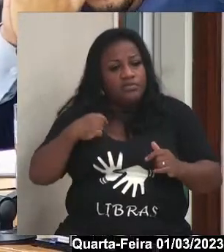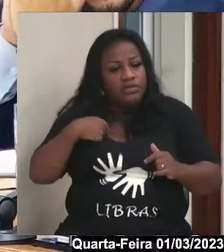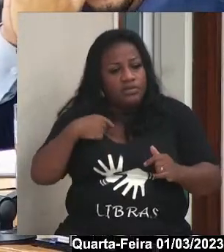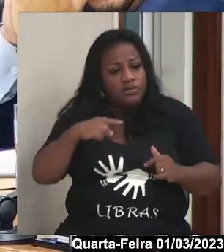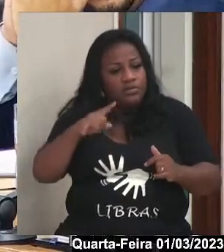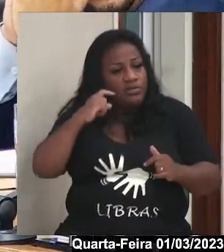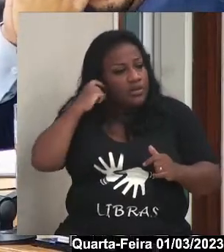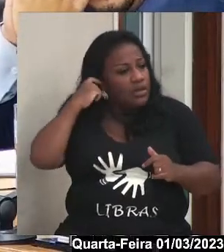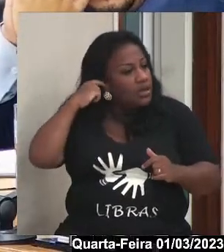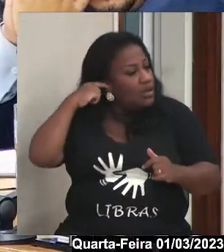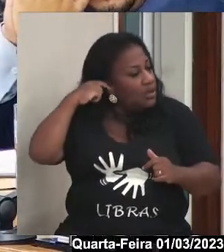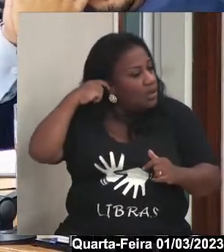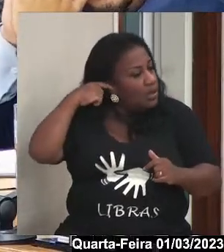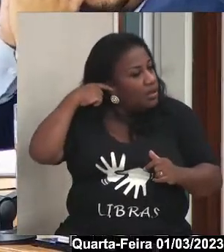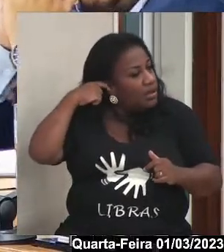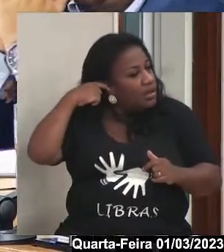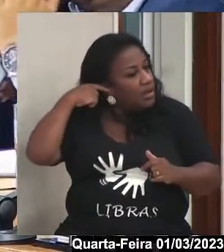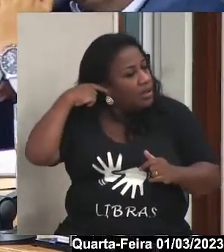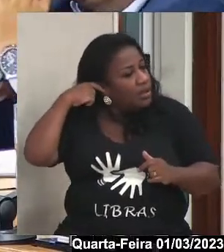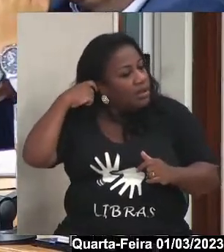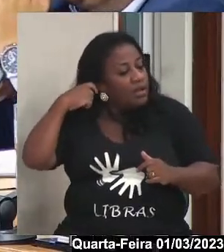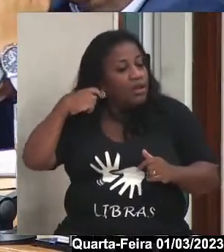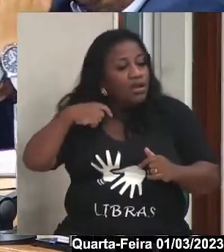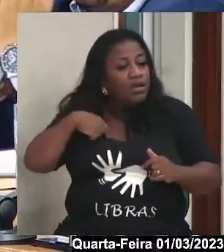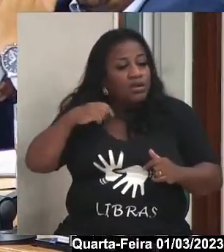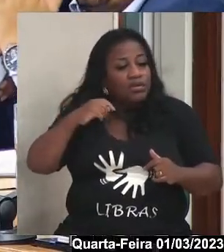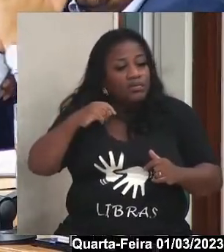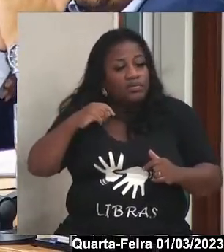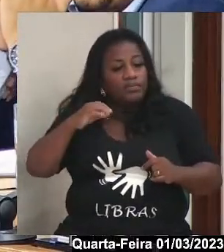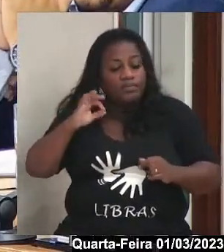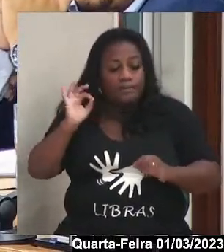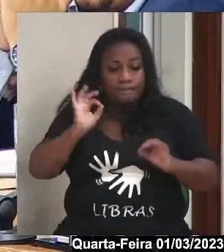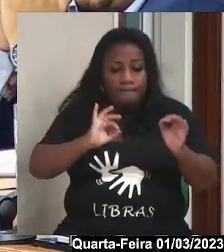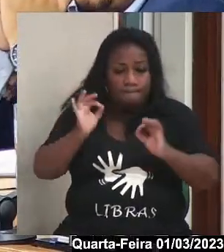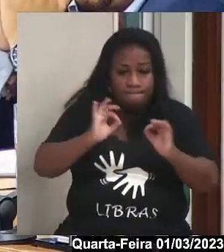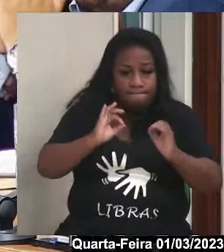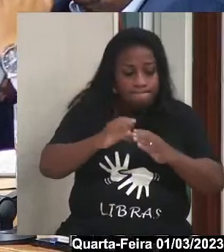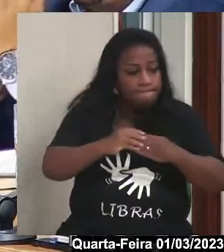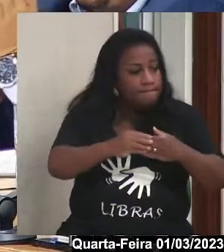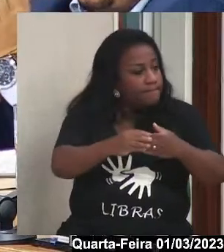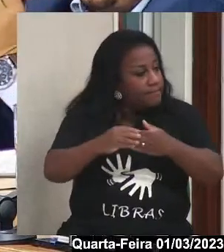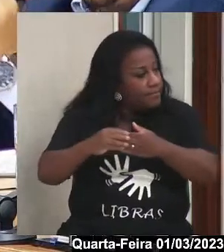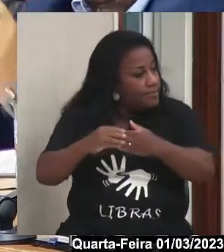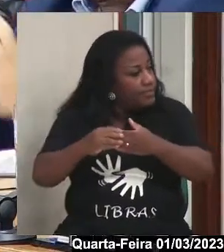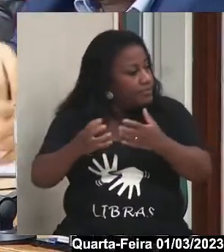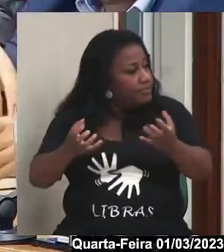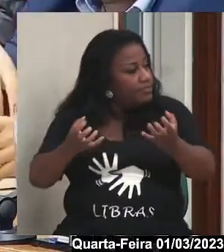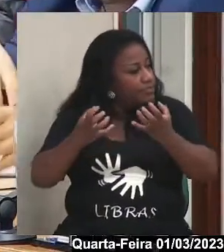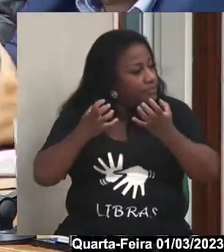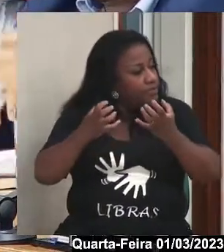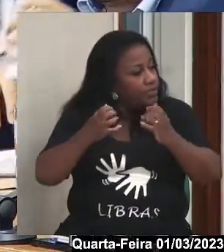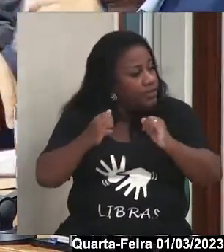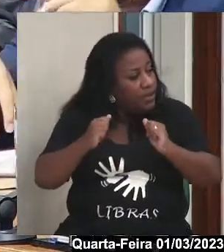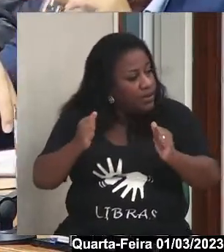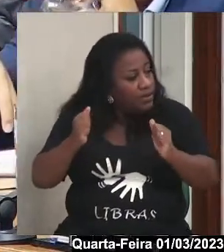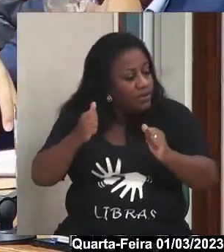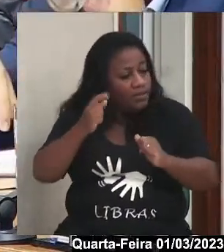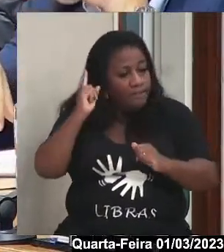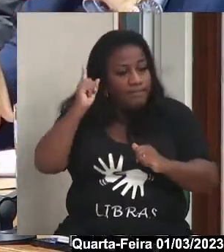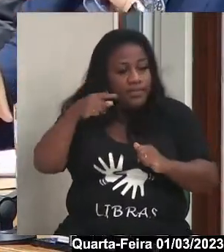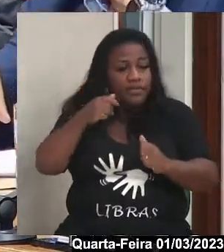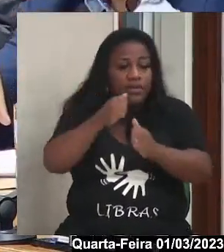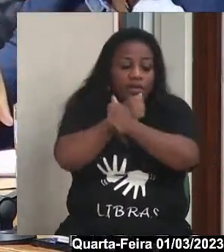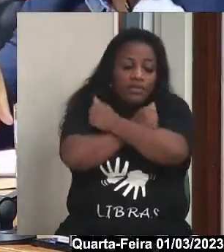somos de lá, do Jardim São Marcos. Pegando um pouquinho da regularização fundiária que você falou, eu quero aproveitar aqui para mandar um